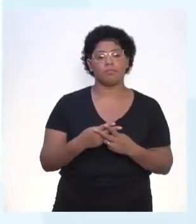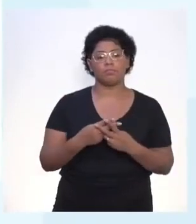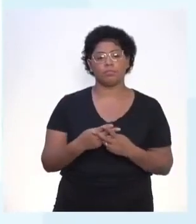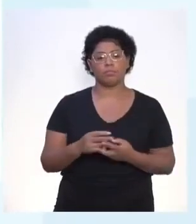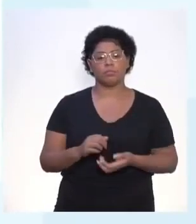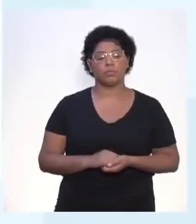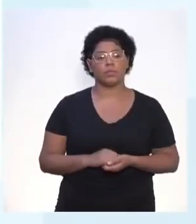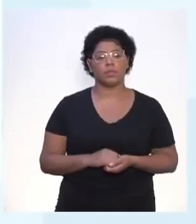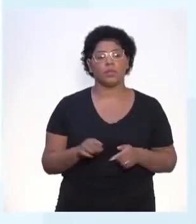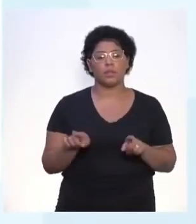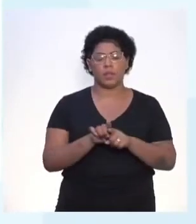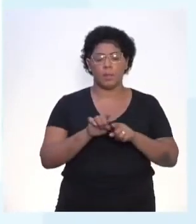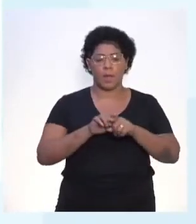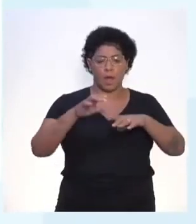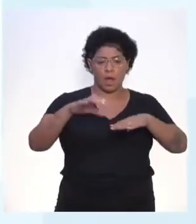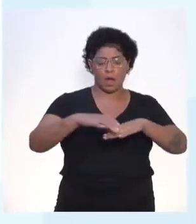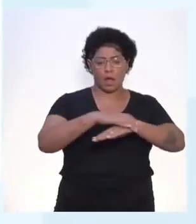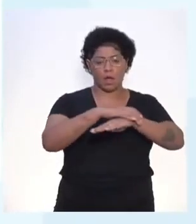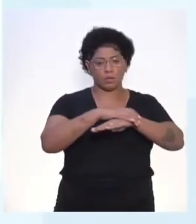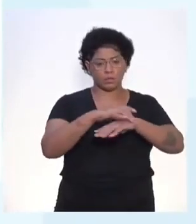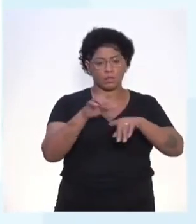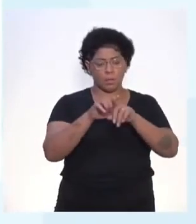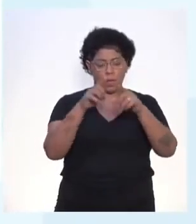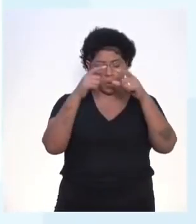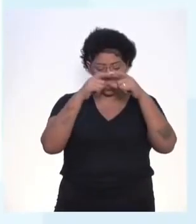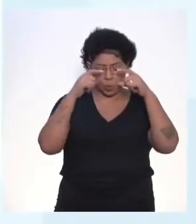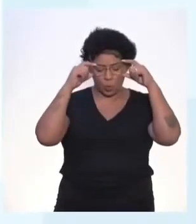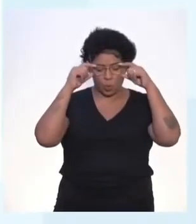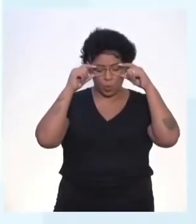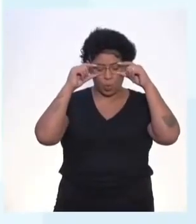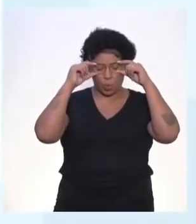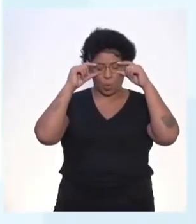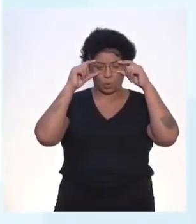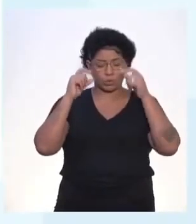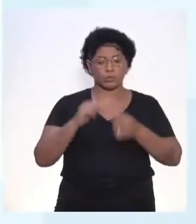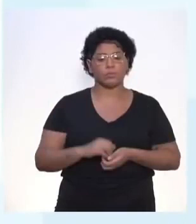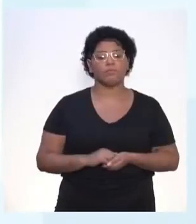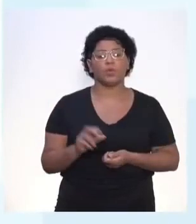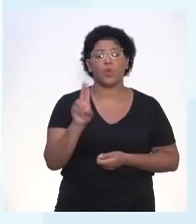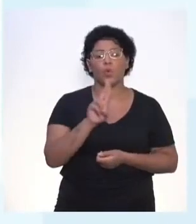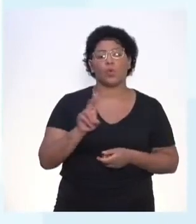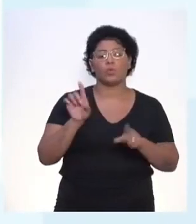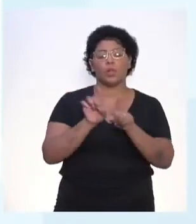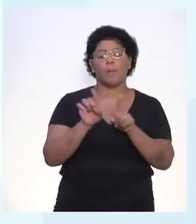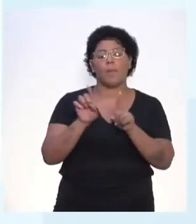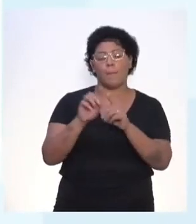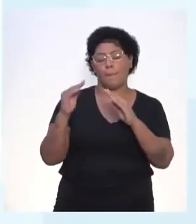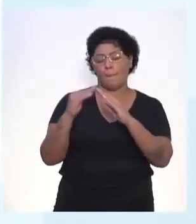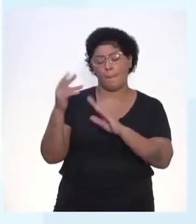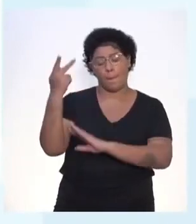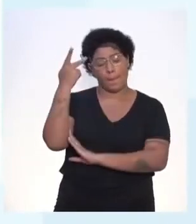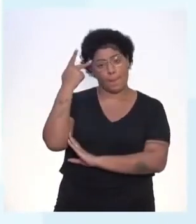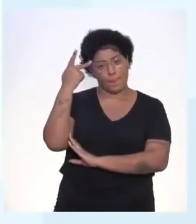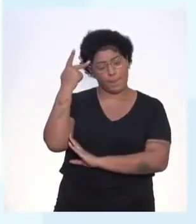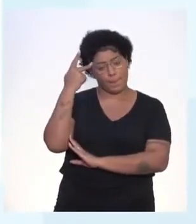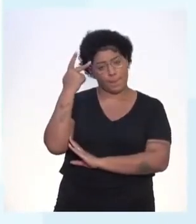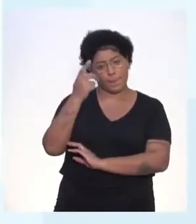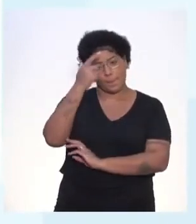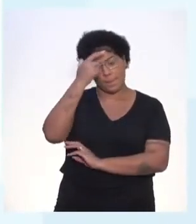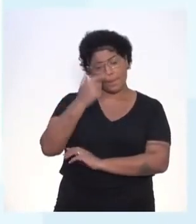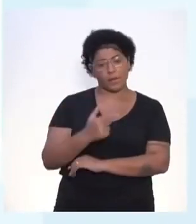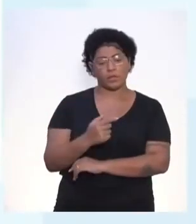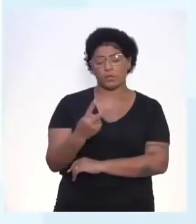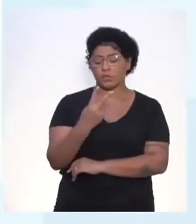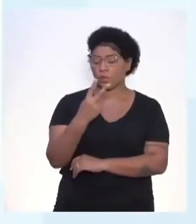Meu velho All-Star. Isso, All-Star e óculos bem descoladinho. Moro em São Paulo. Estou no 2º ano do